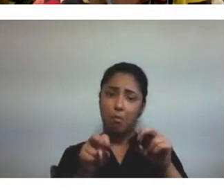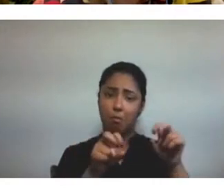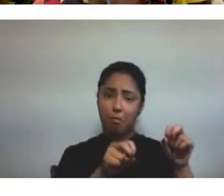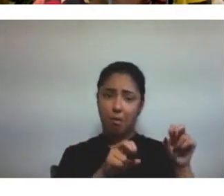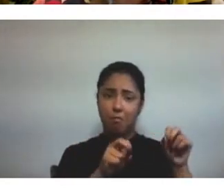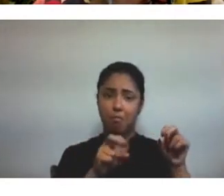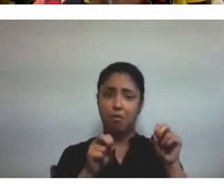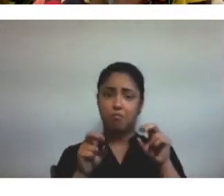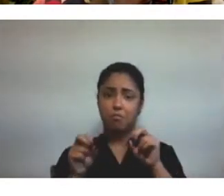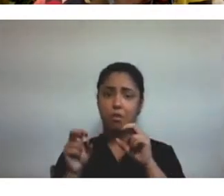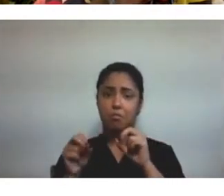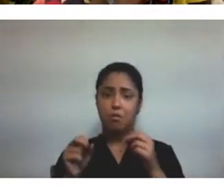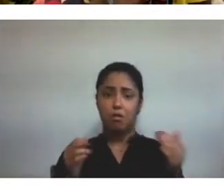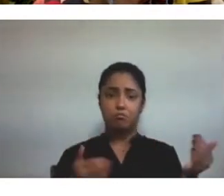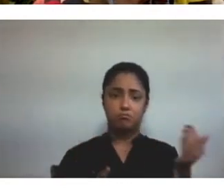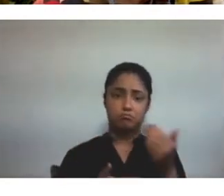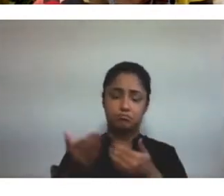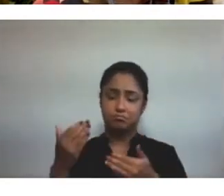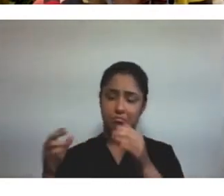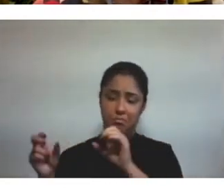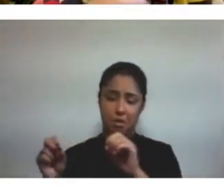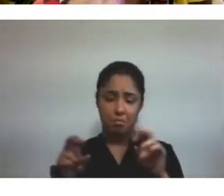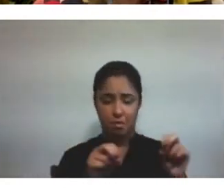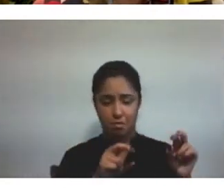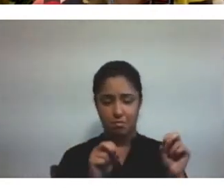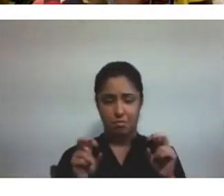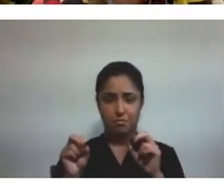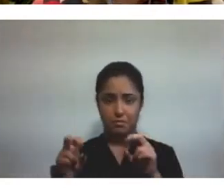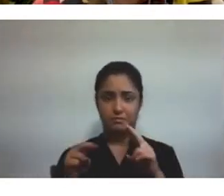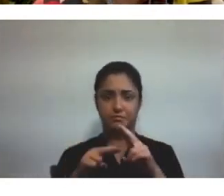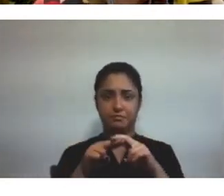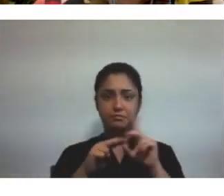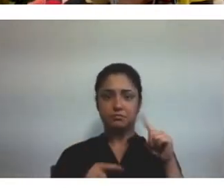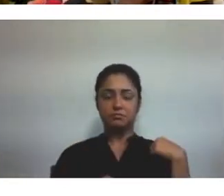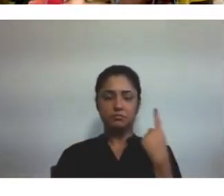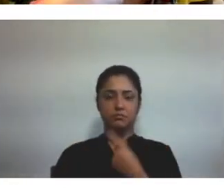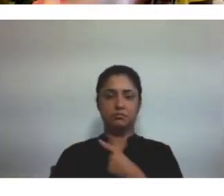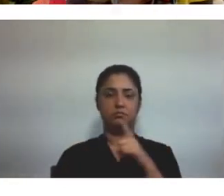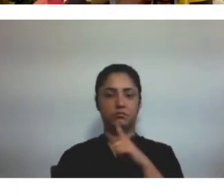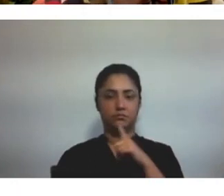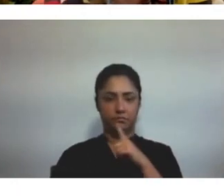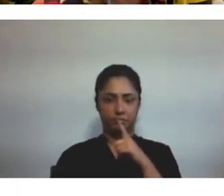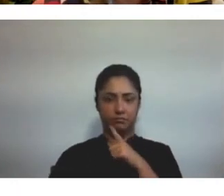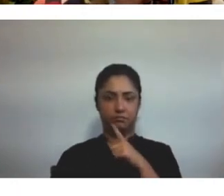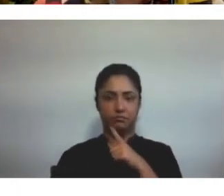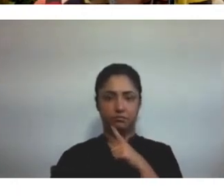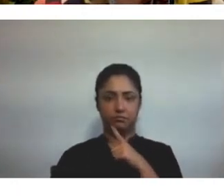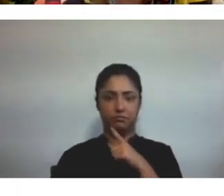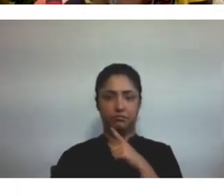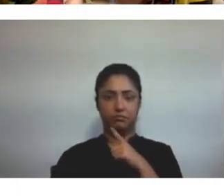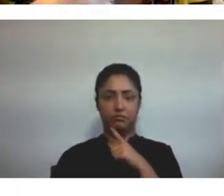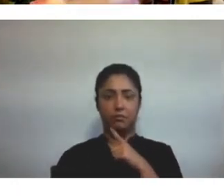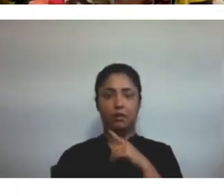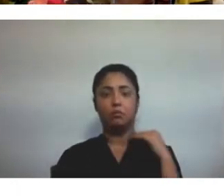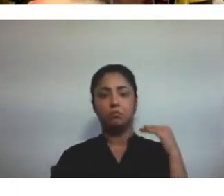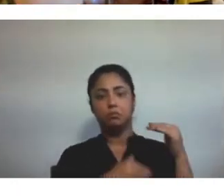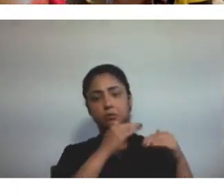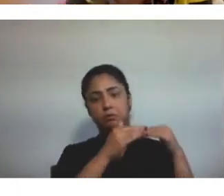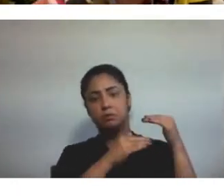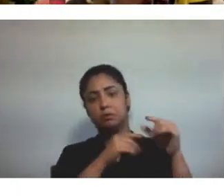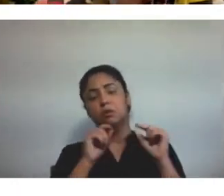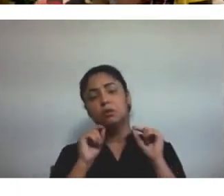uma criança para outra, Então, nós temos todo um processo em que os nossos contadores de história levam as